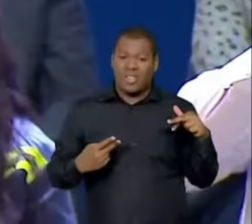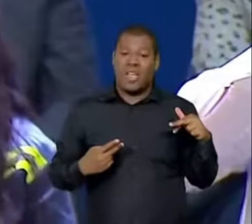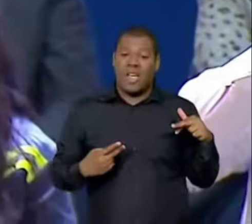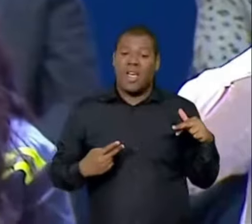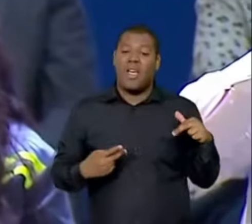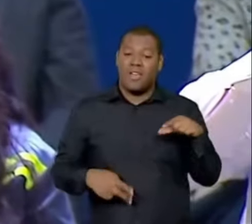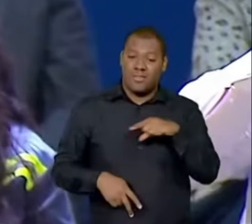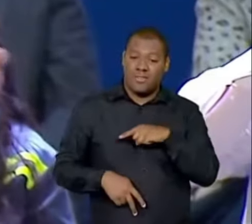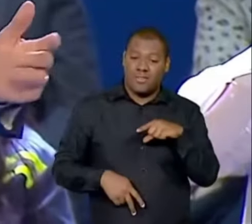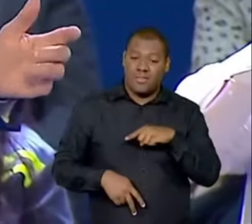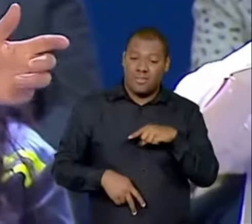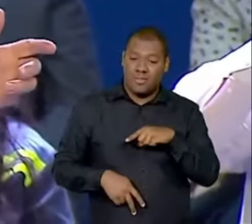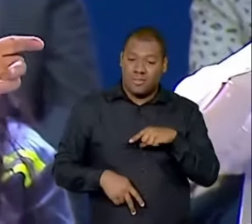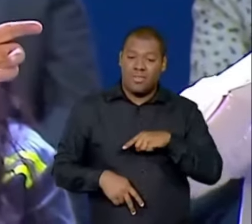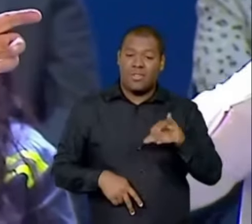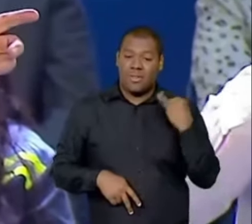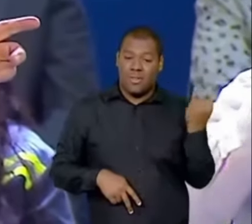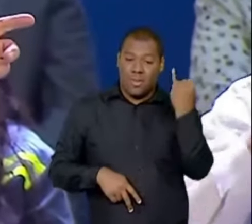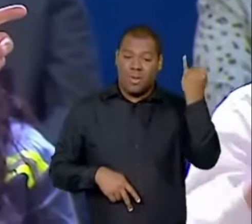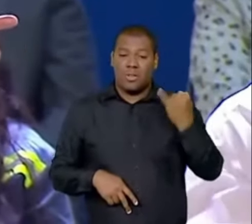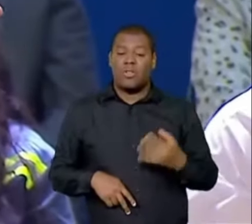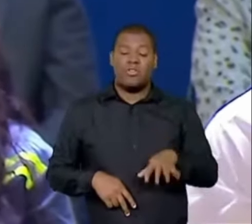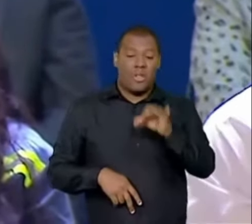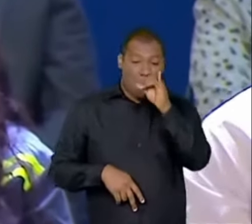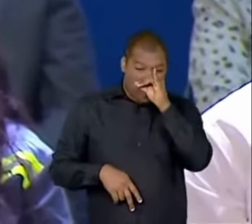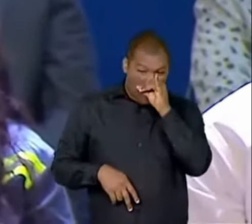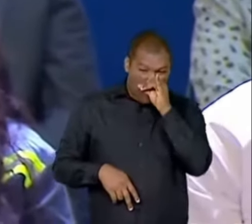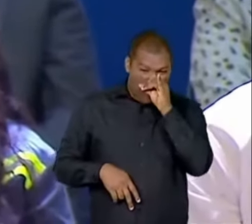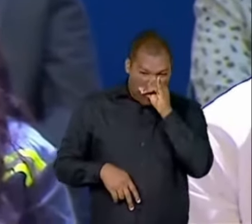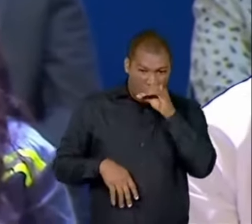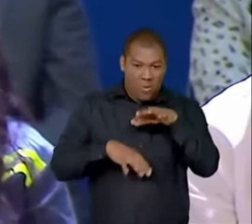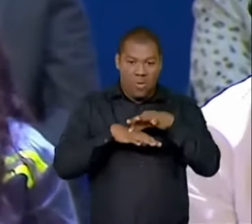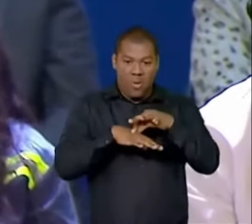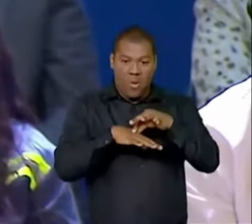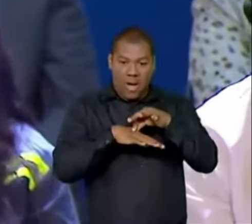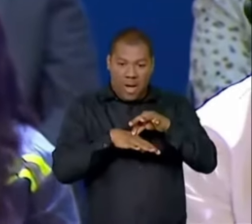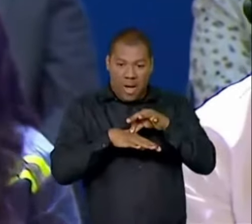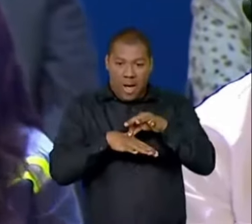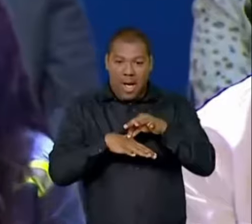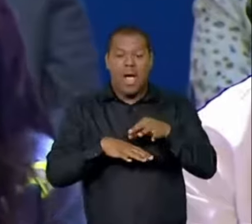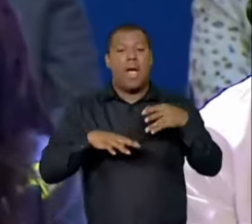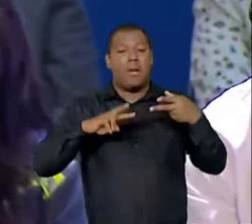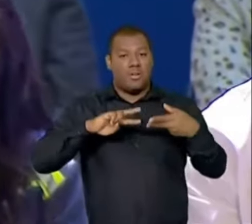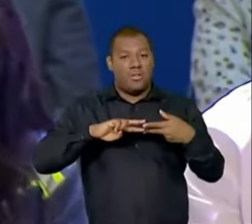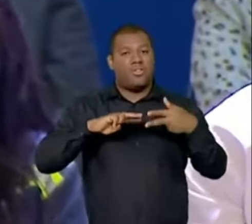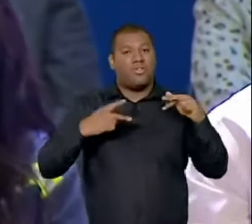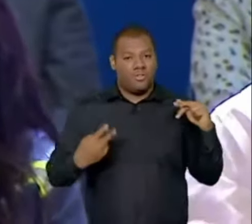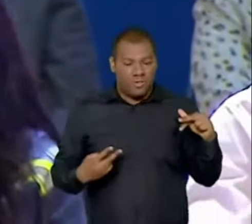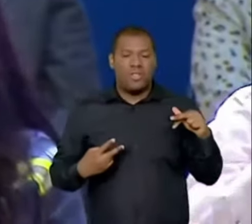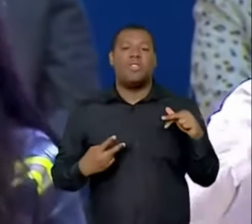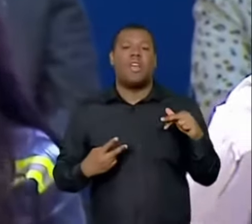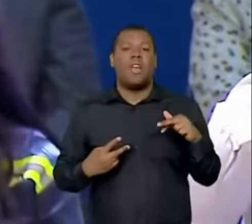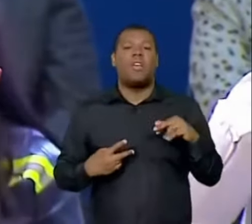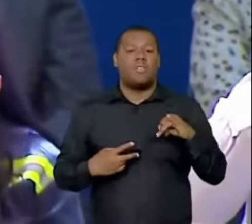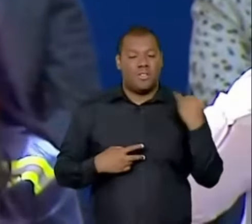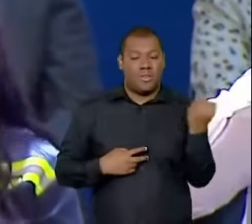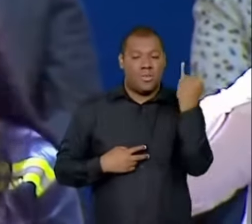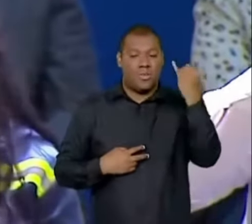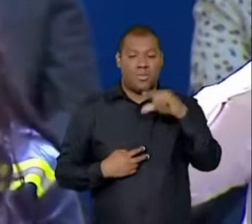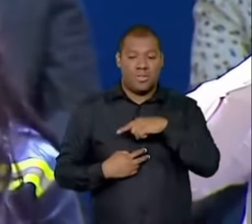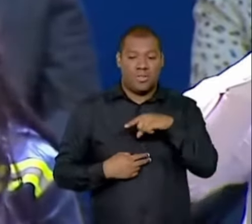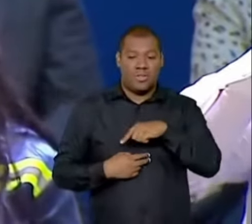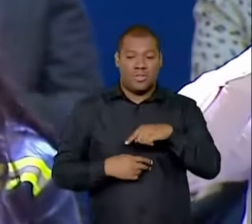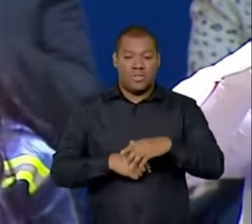porco. Essa vitória que o nosso ministro da Agricultura disse aqui com a China e com a Filipina, pode acontecer